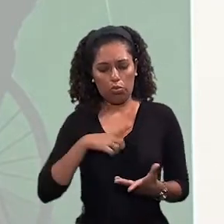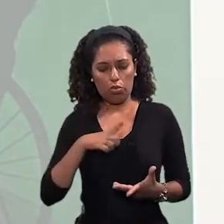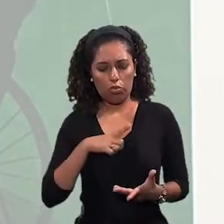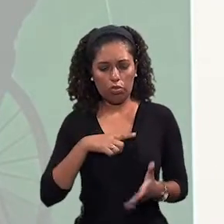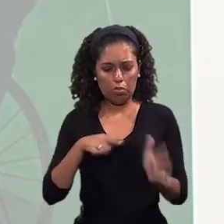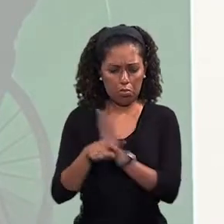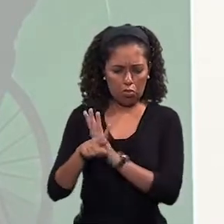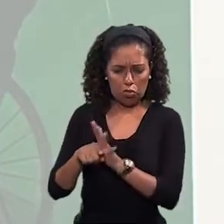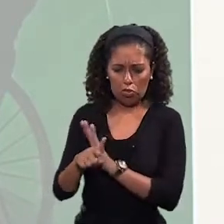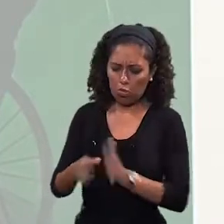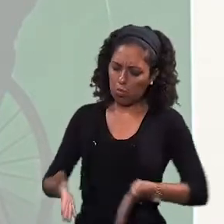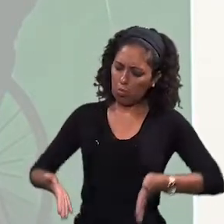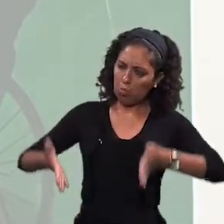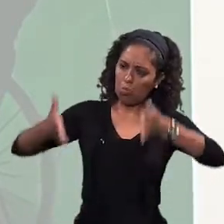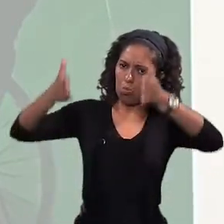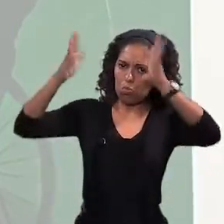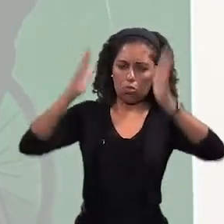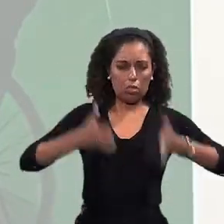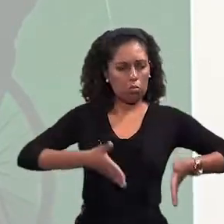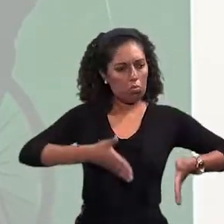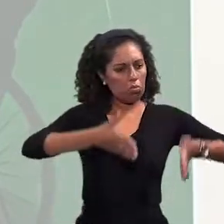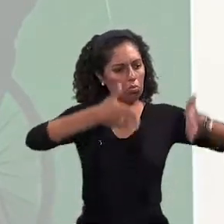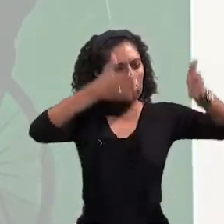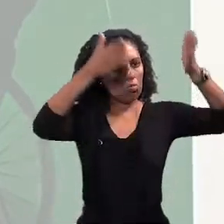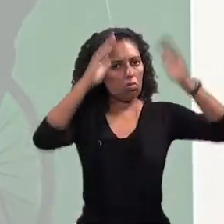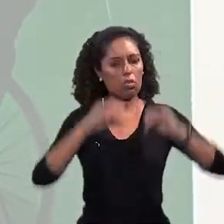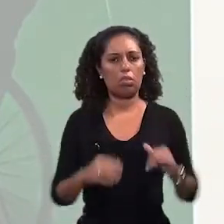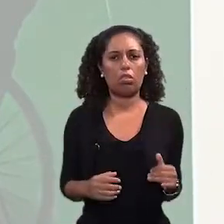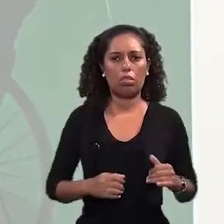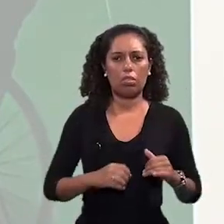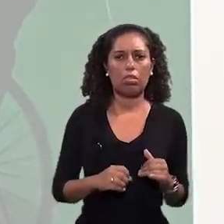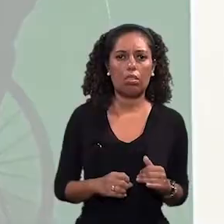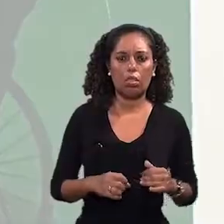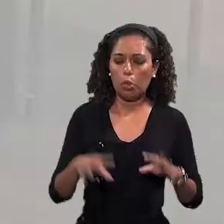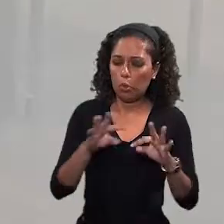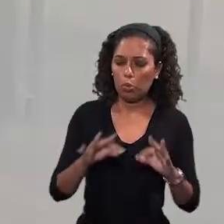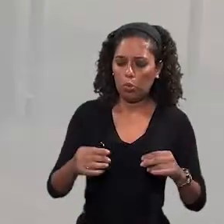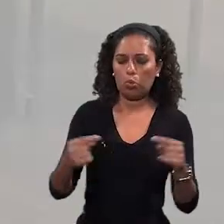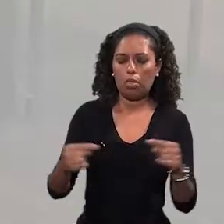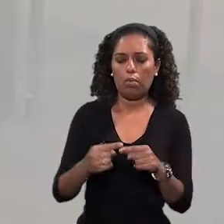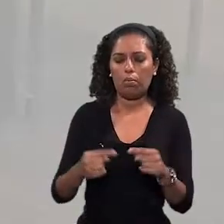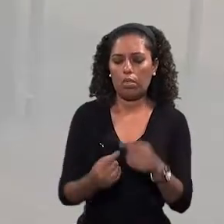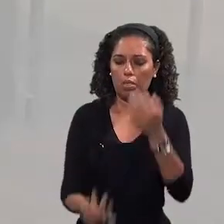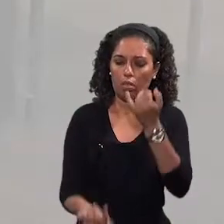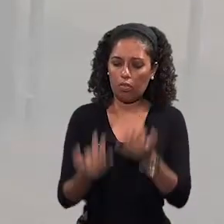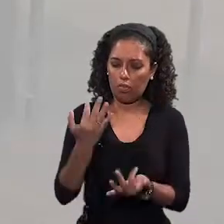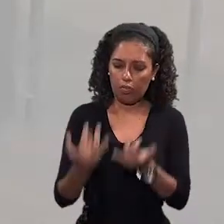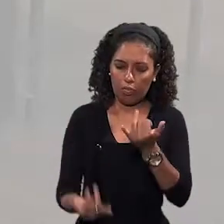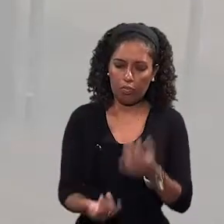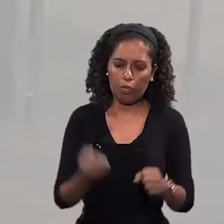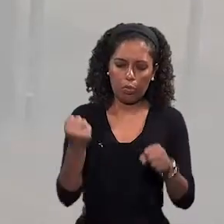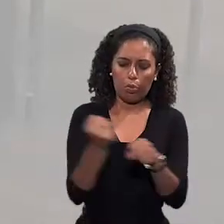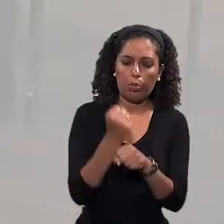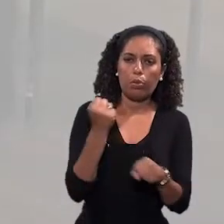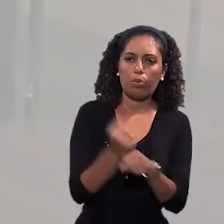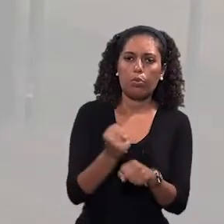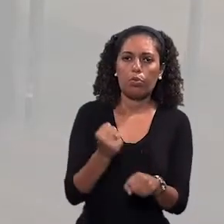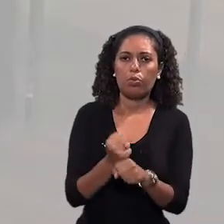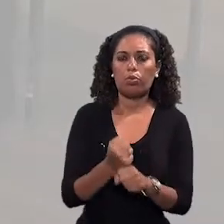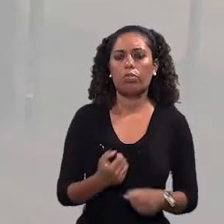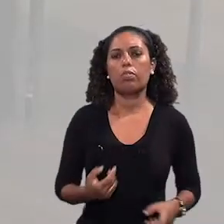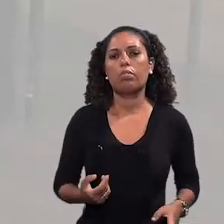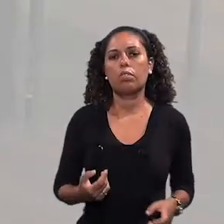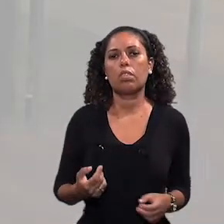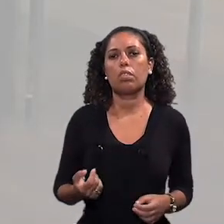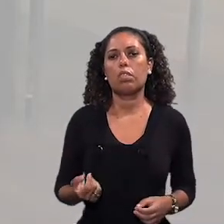Isso. Para isso existir, a autovistoria, seja na questão do incêndio, seja na questão das obras civis, tem